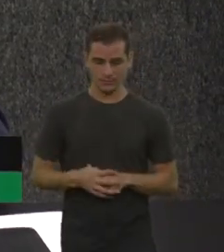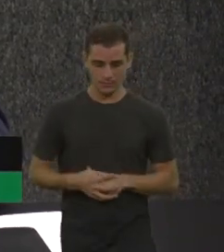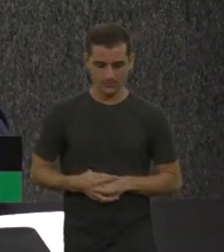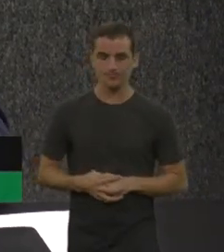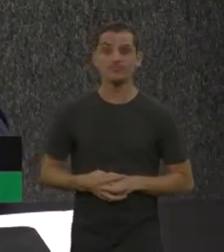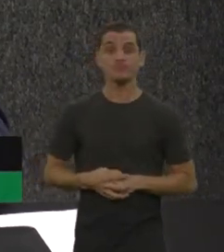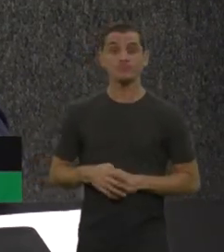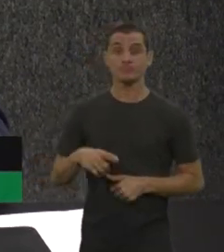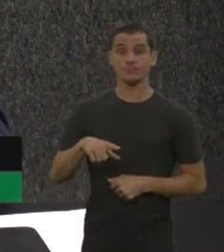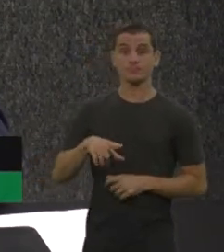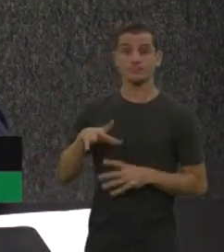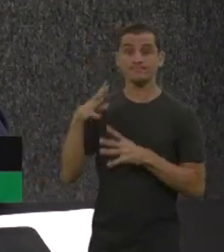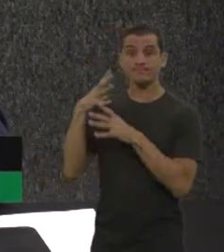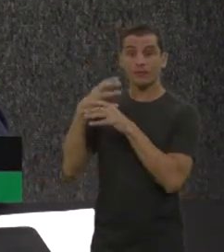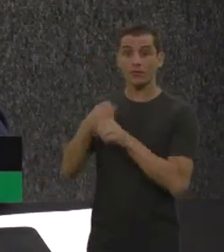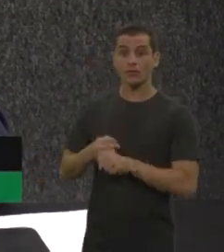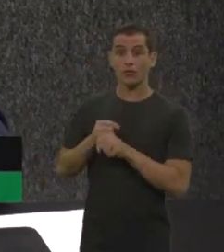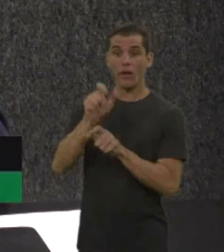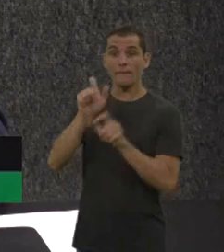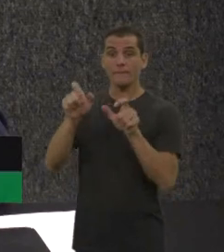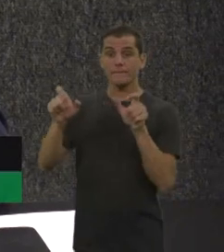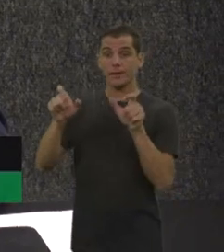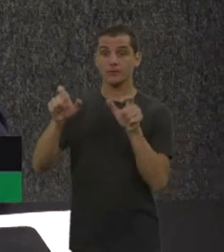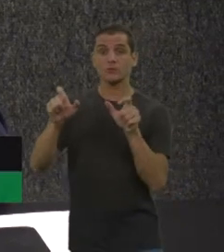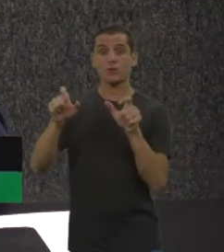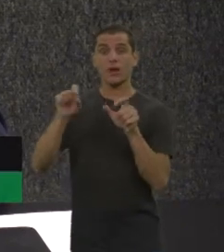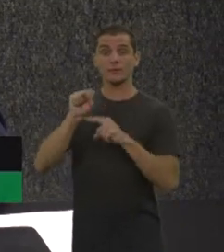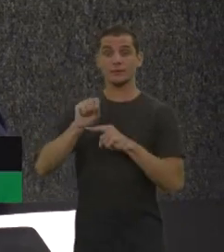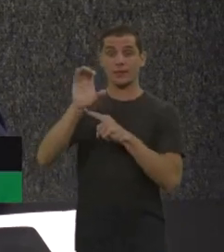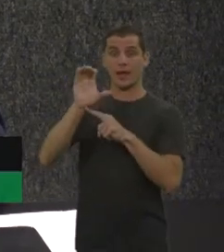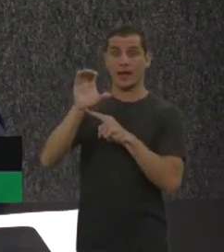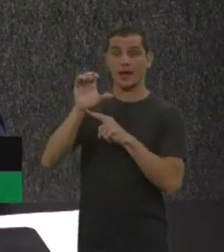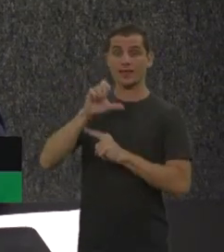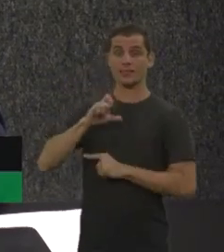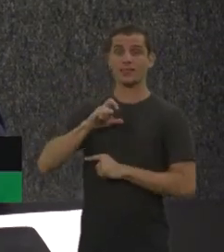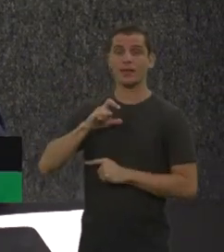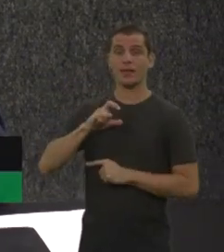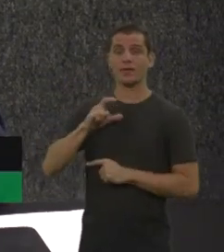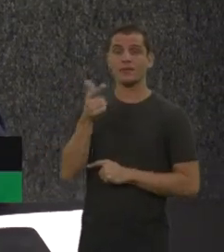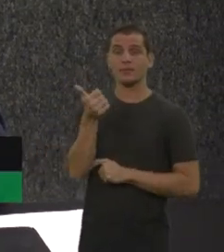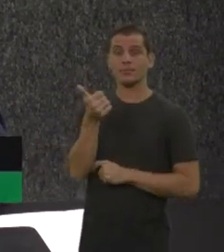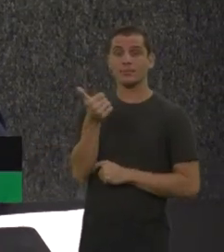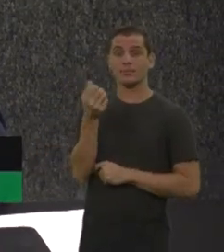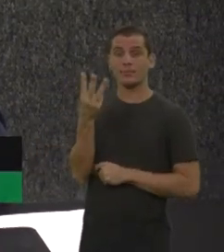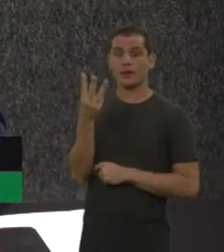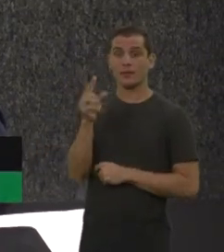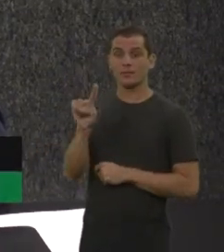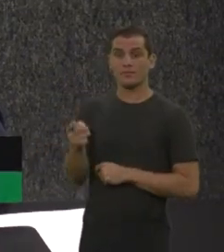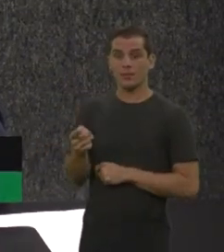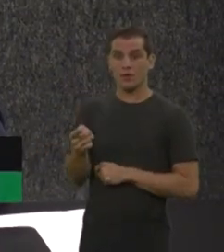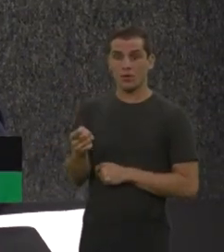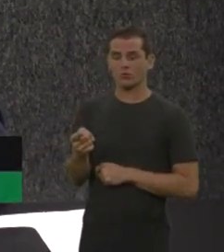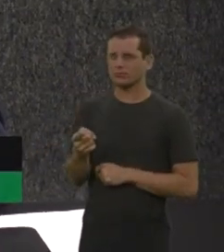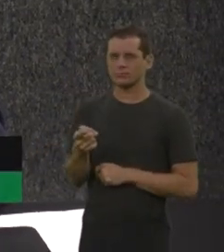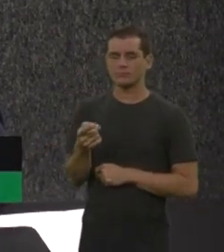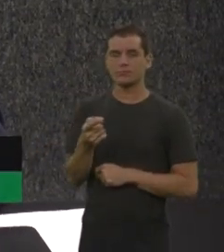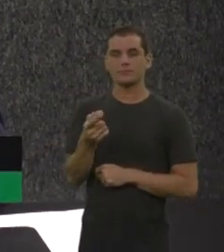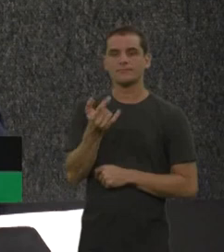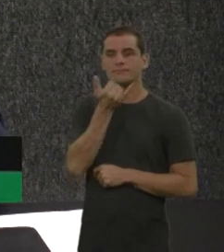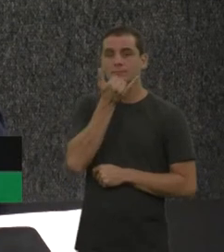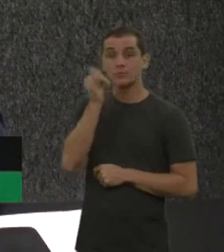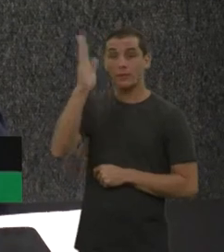de pessoas, 13 milhões de casos de doenças raras, não são poucos, é bastante. E se a